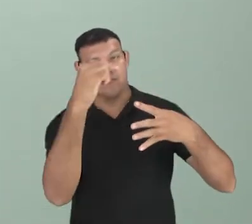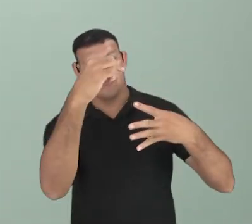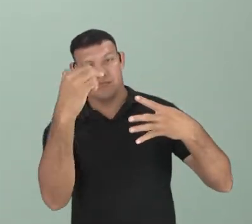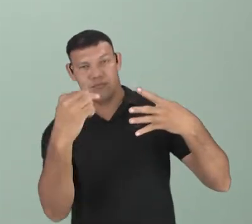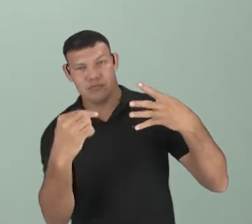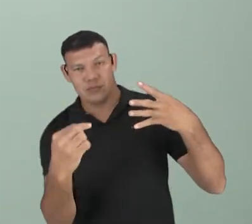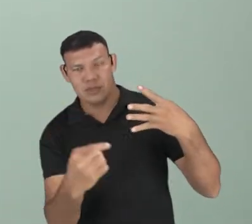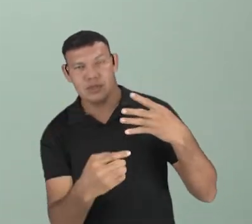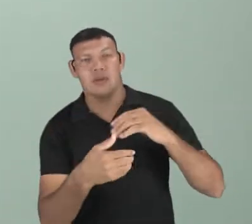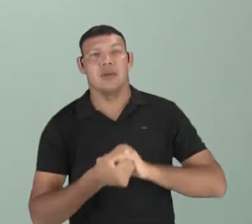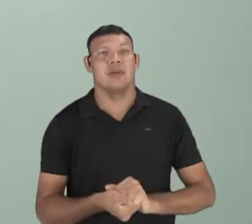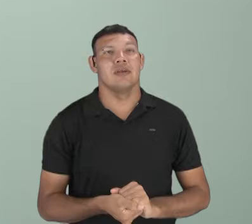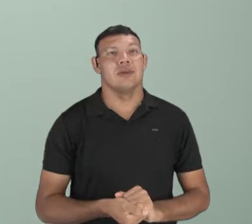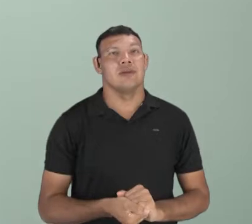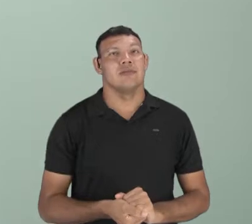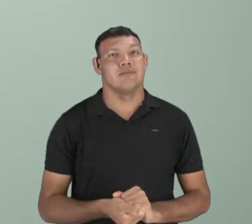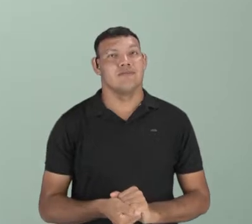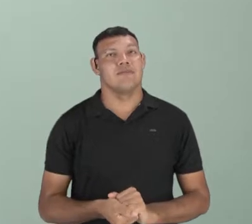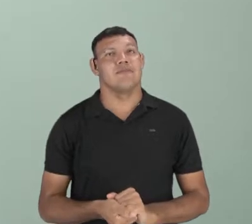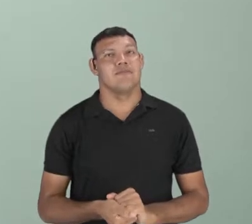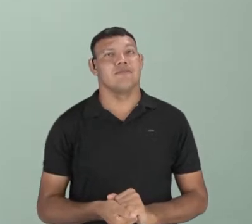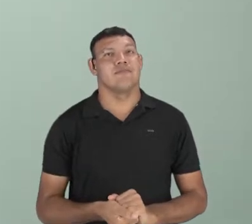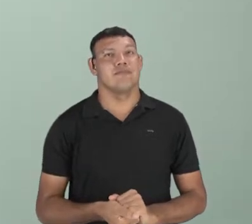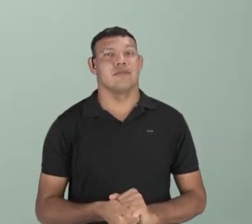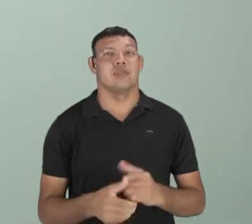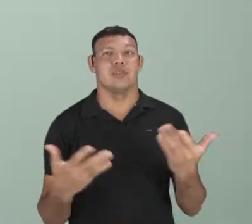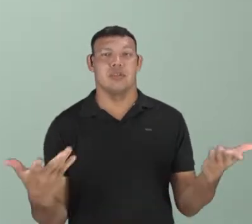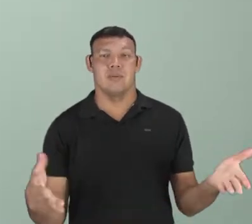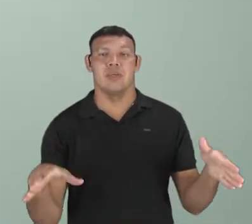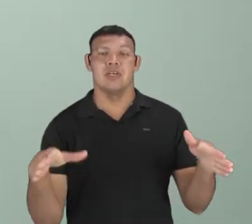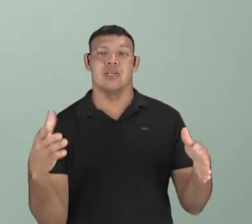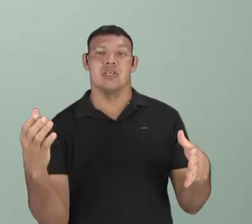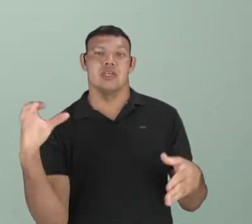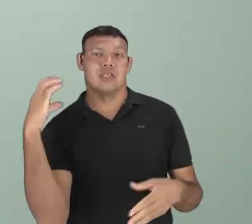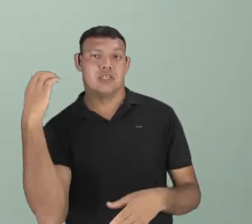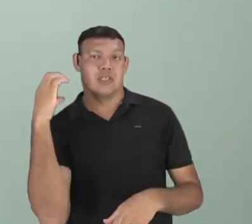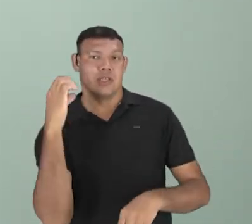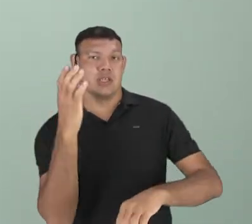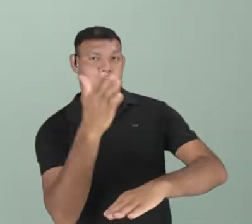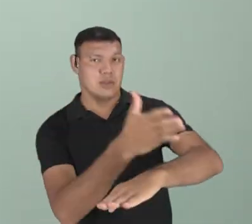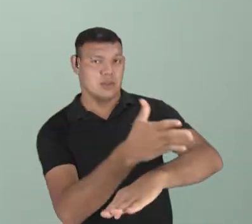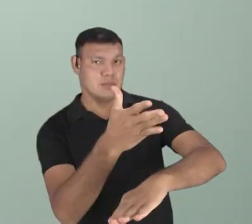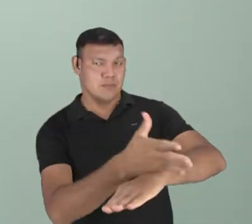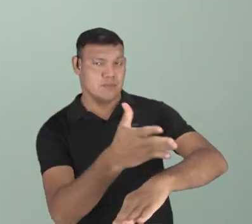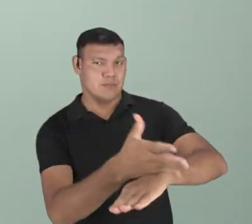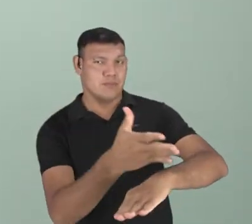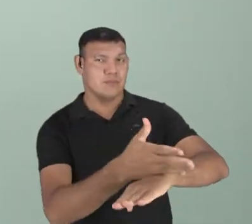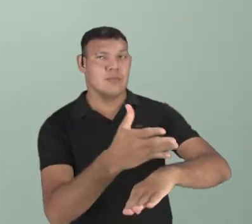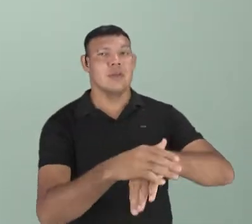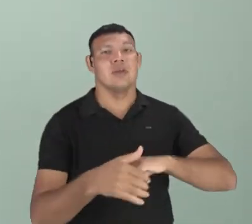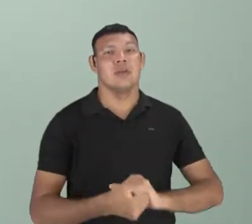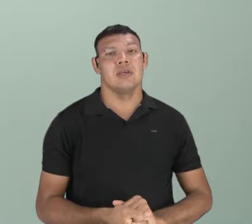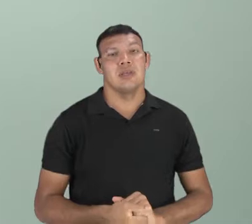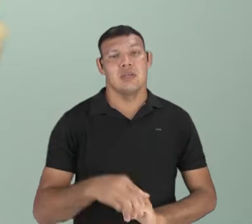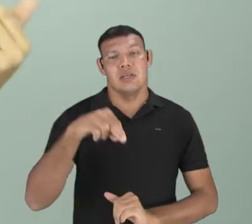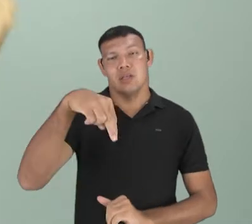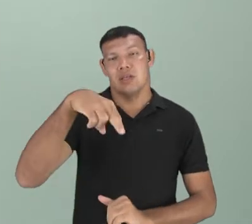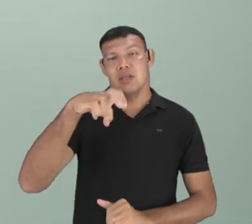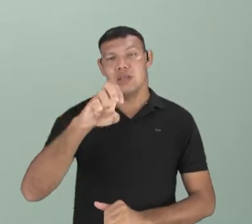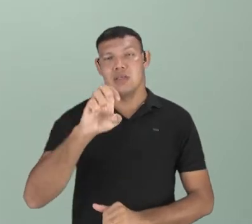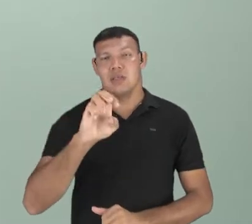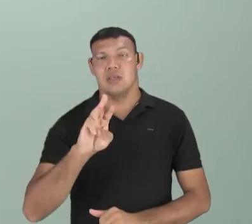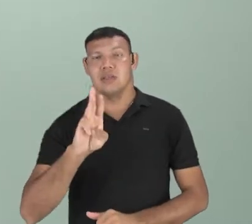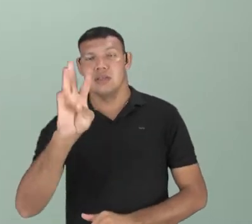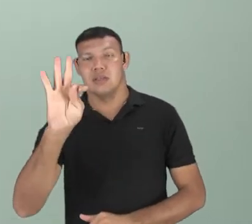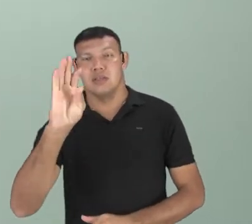para a ciência moderna, a lei da gravitação universal de Newton, né, que a ciência moderna ela contestou aquele